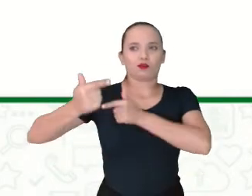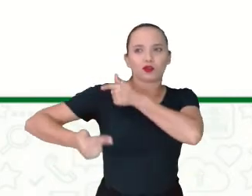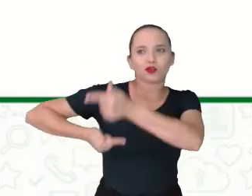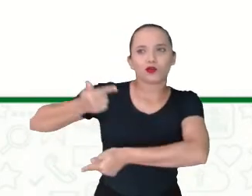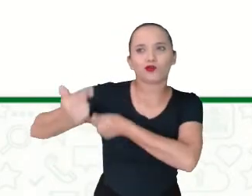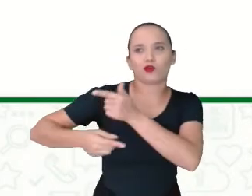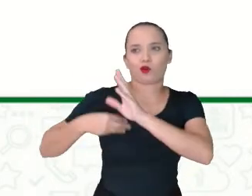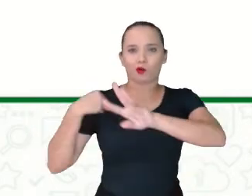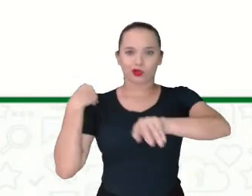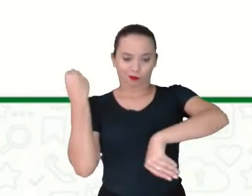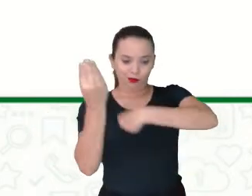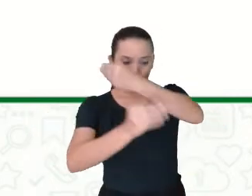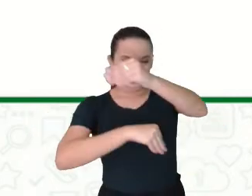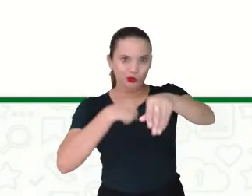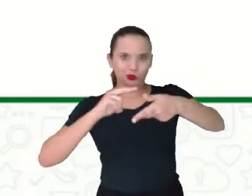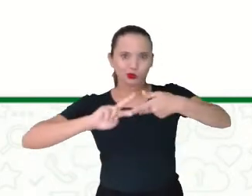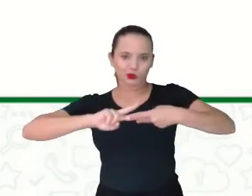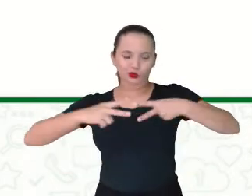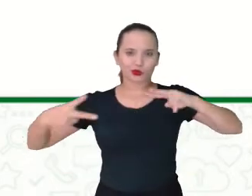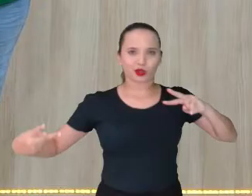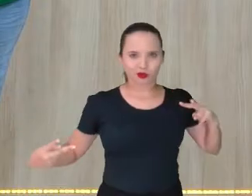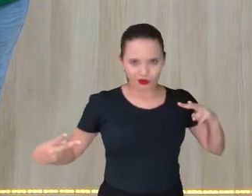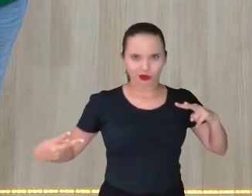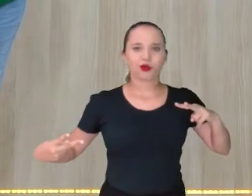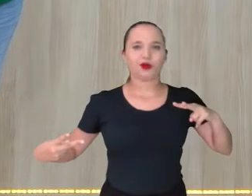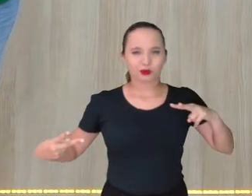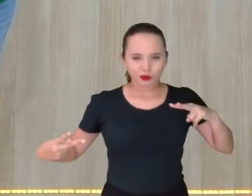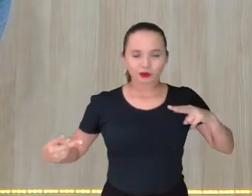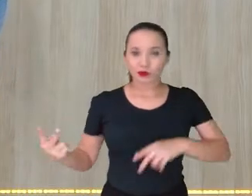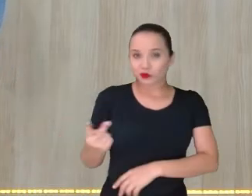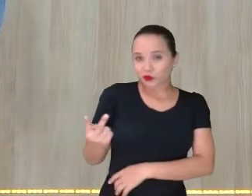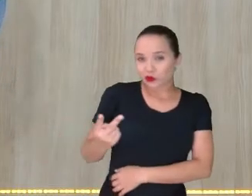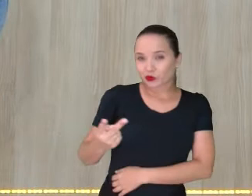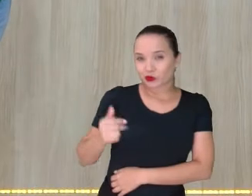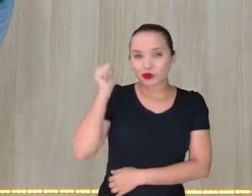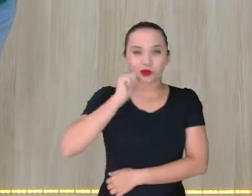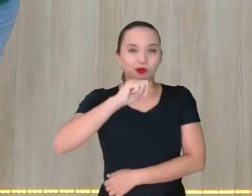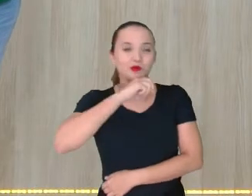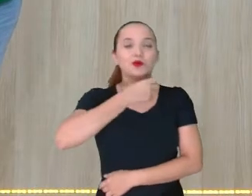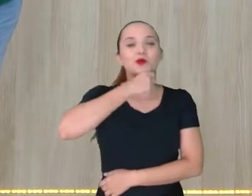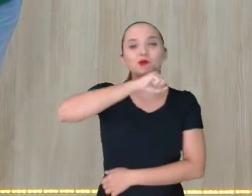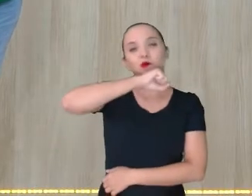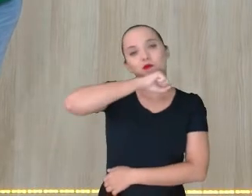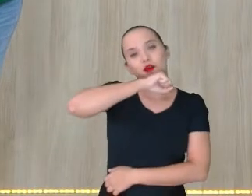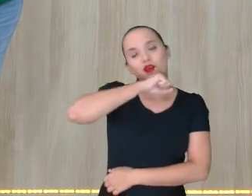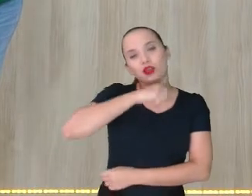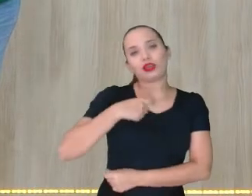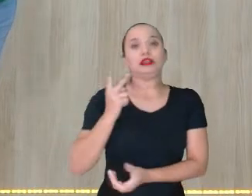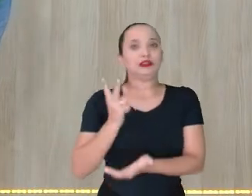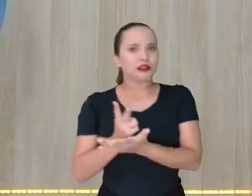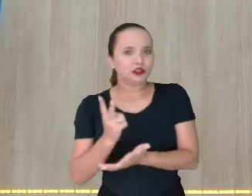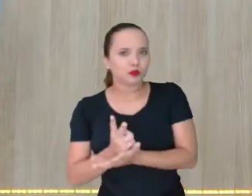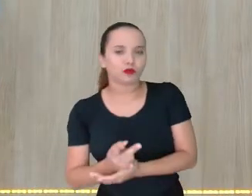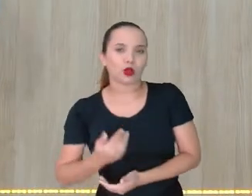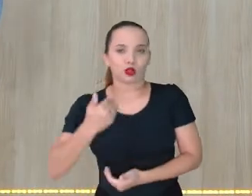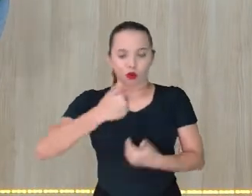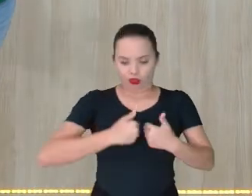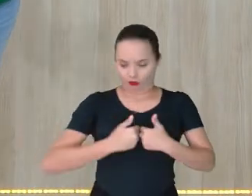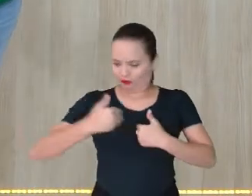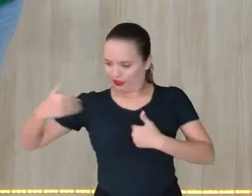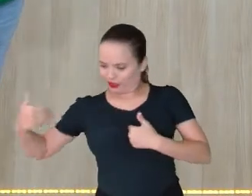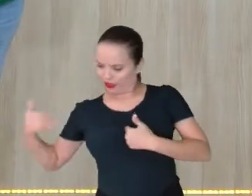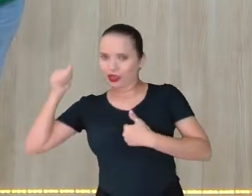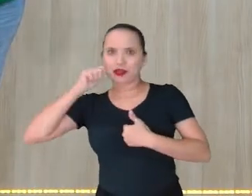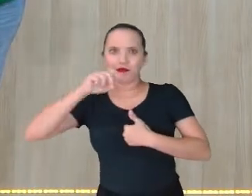da mistura do material genético dos dois, do papai e da mamãe. A gente não diz que a gente é metade papai, metade